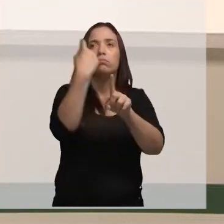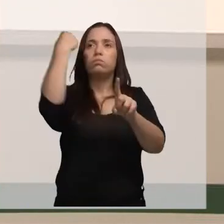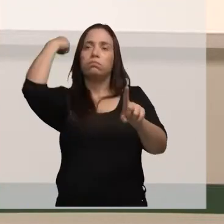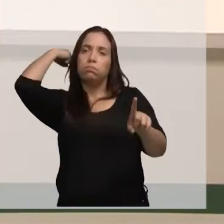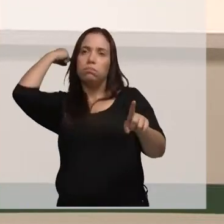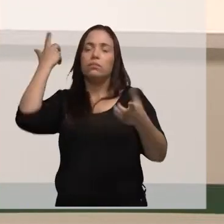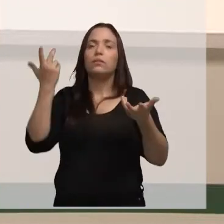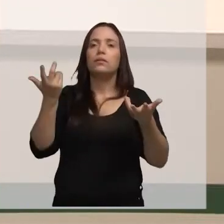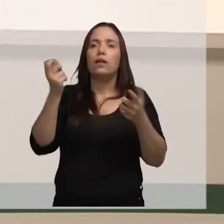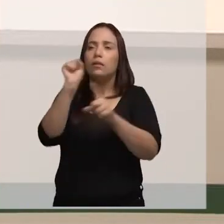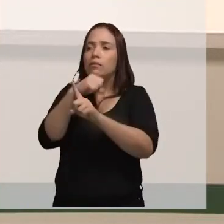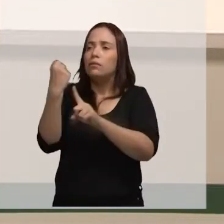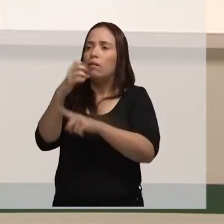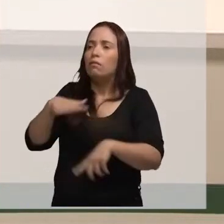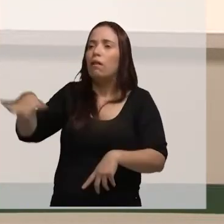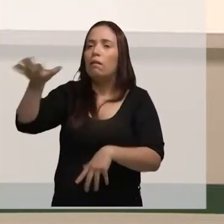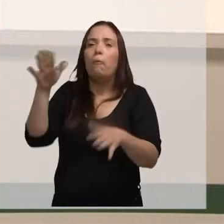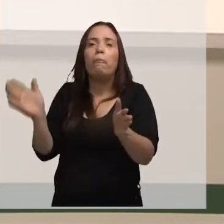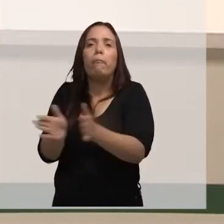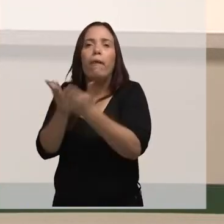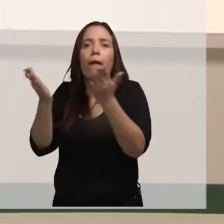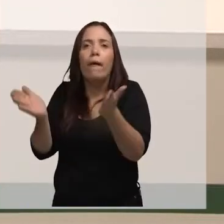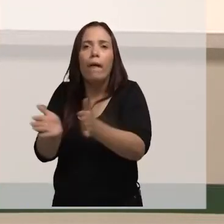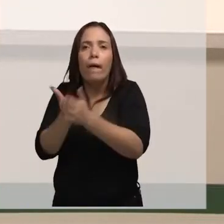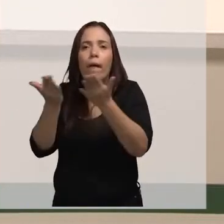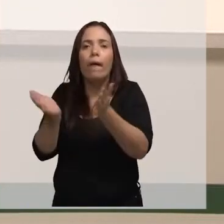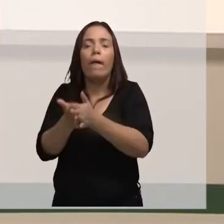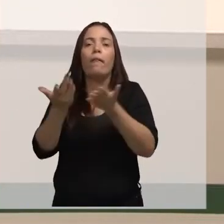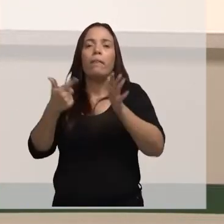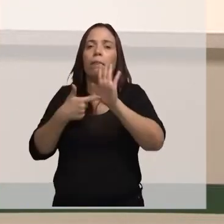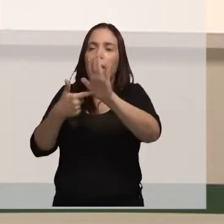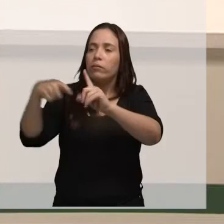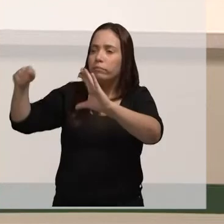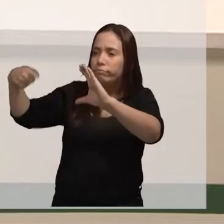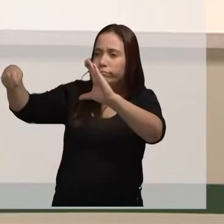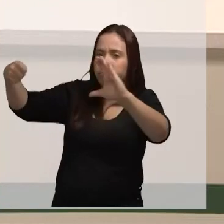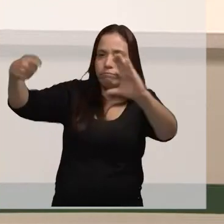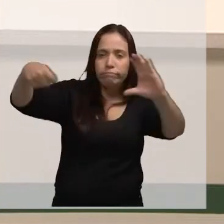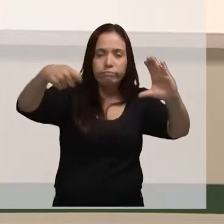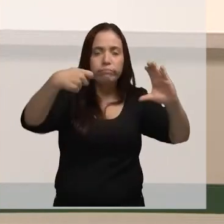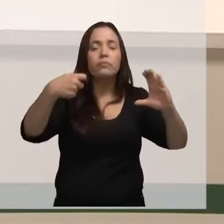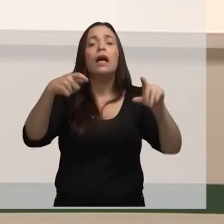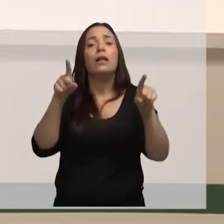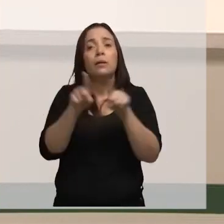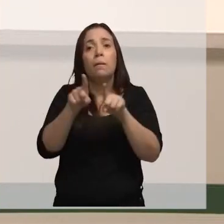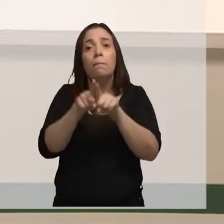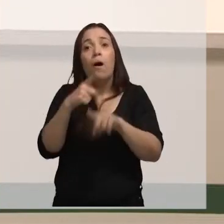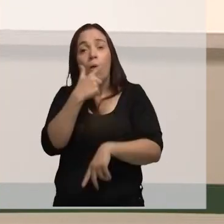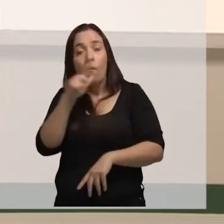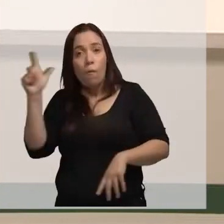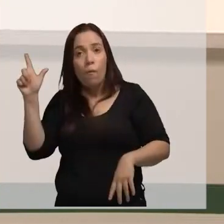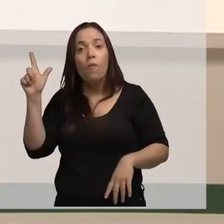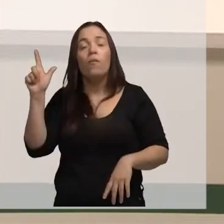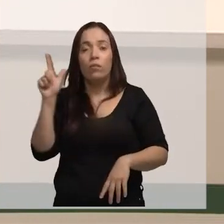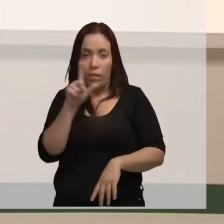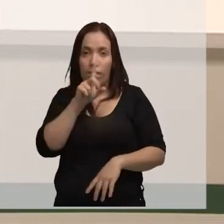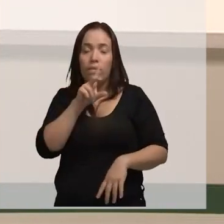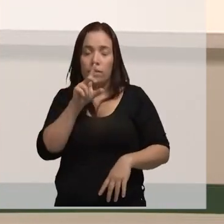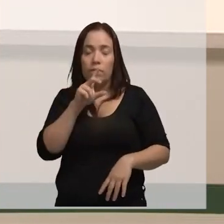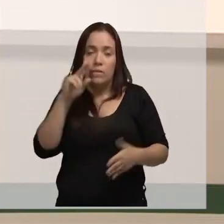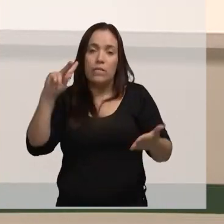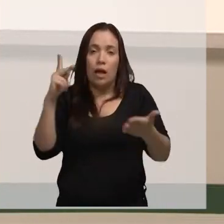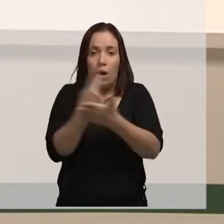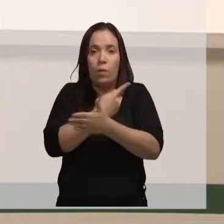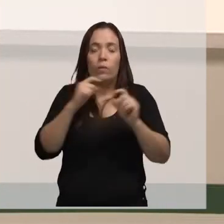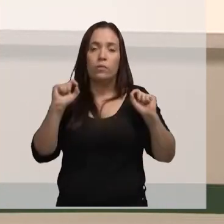da população mais pobre, que teve o apoio e não vai ter mais. E tem outra coisa, outro fato que também aconteceu agora no